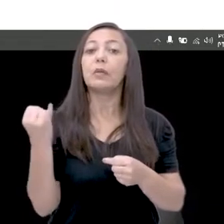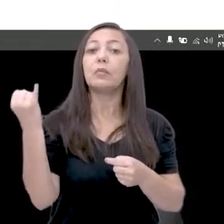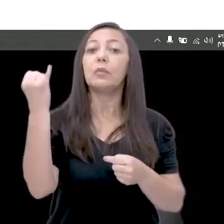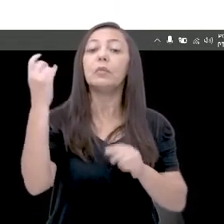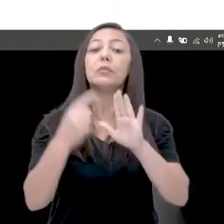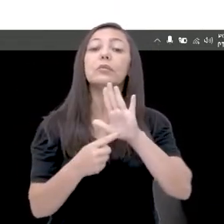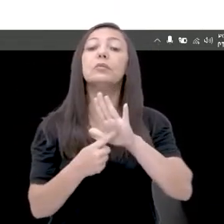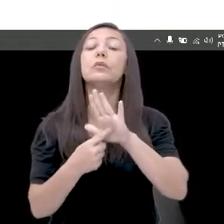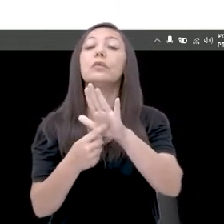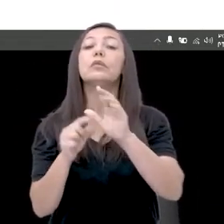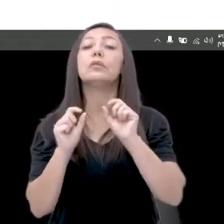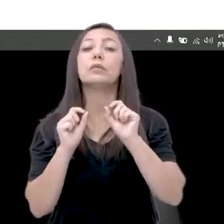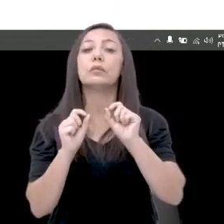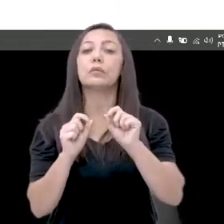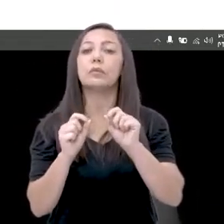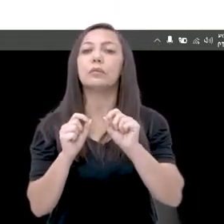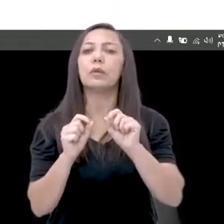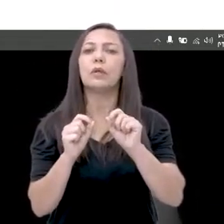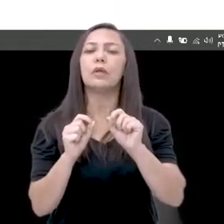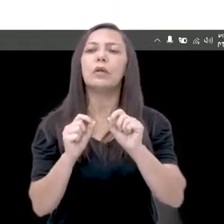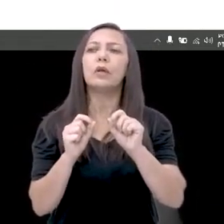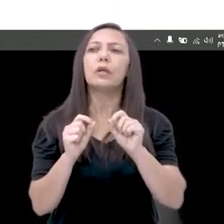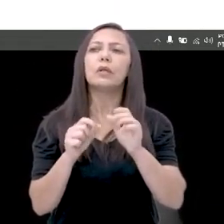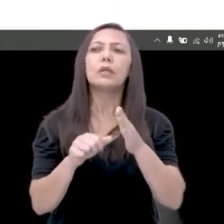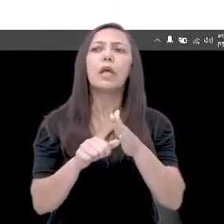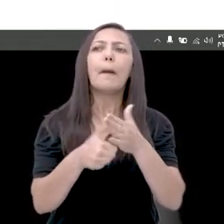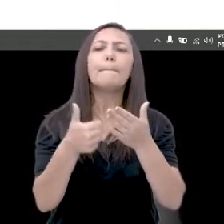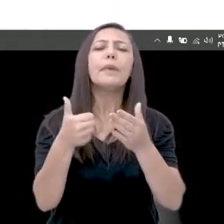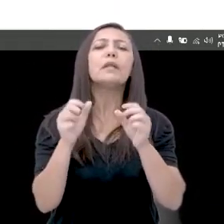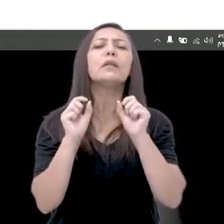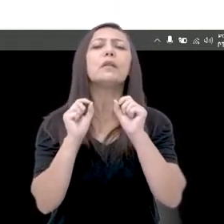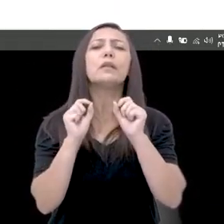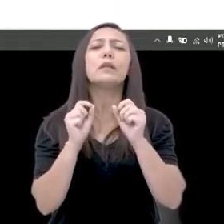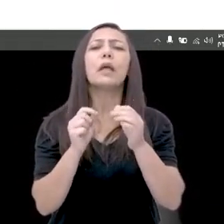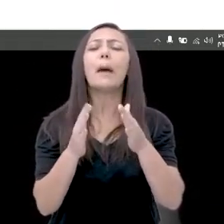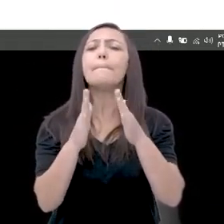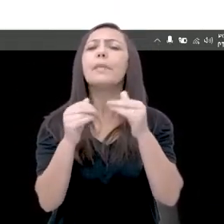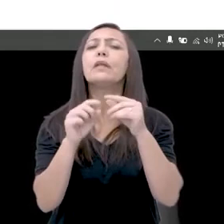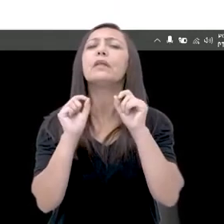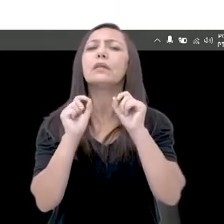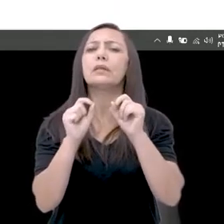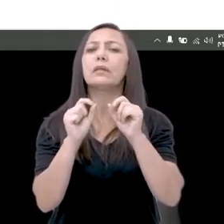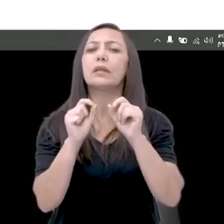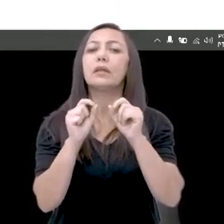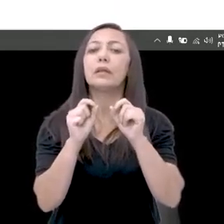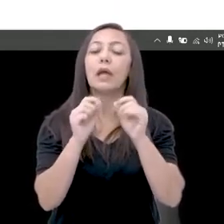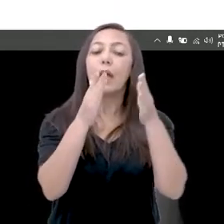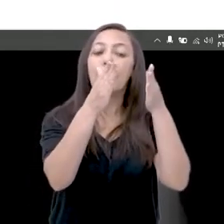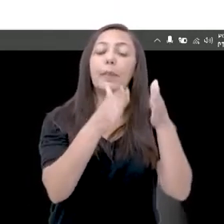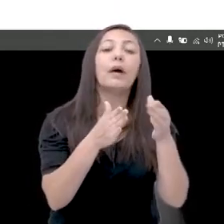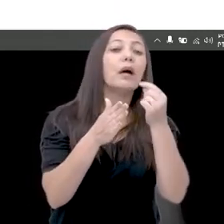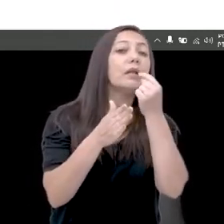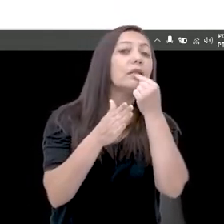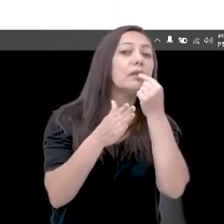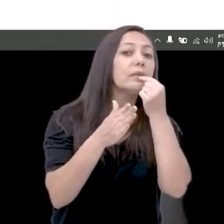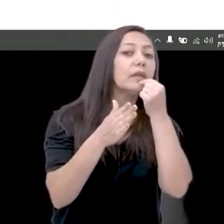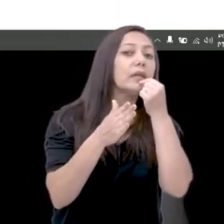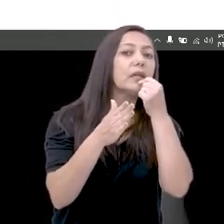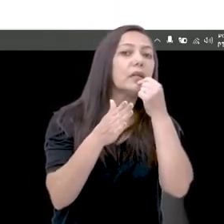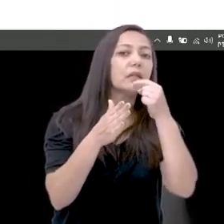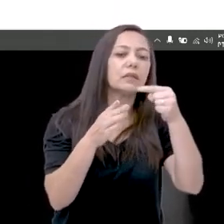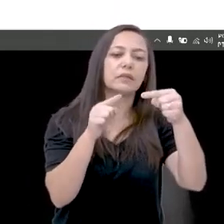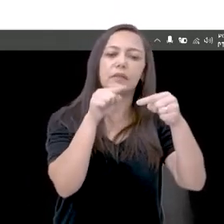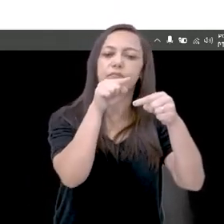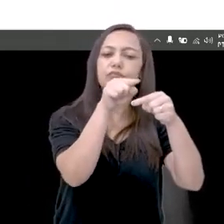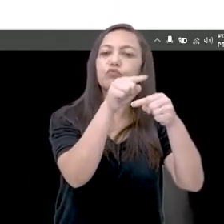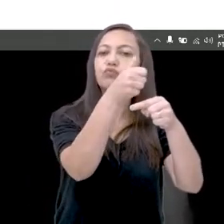É importante ressaltar que o que se pede primeiro no enunciado, no caso aqui a parte de tinta vermelha, vai ser